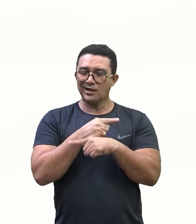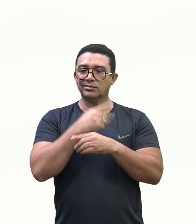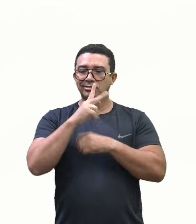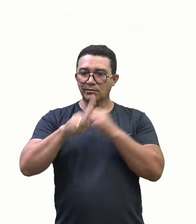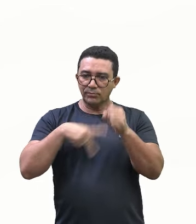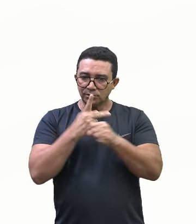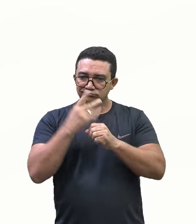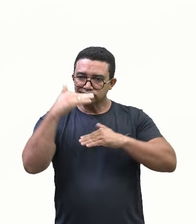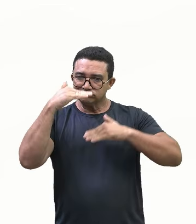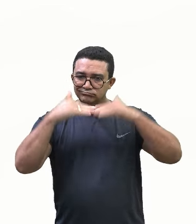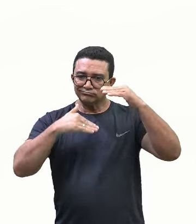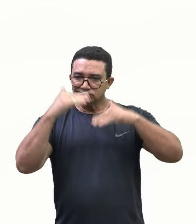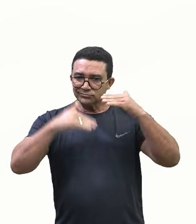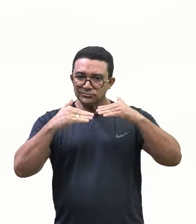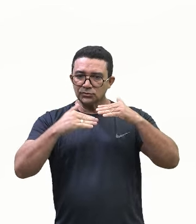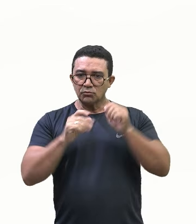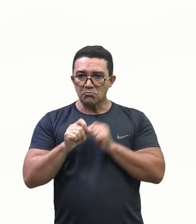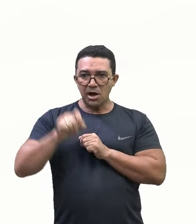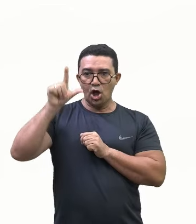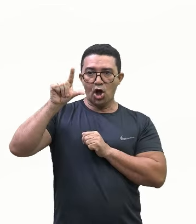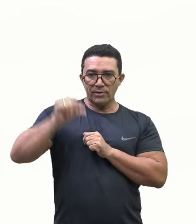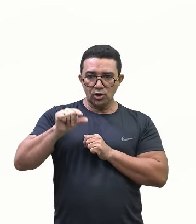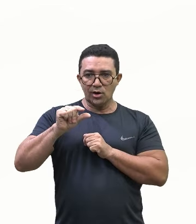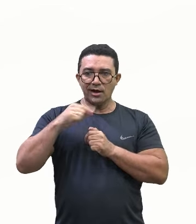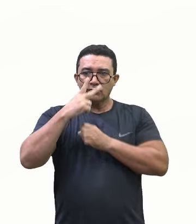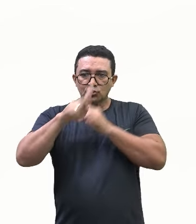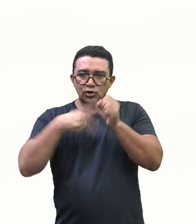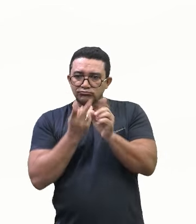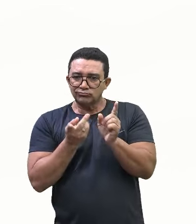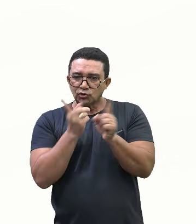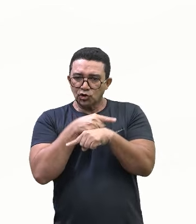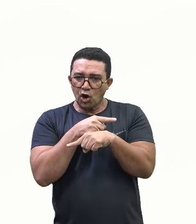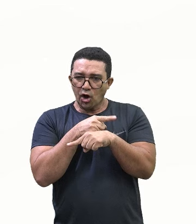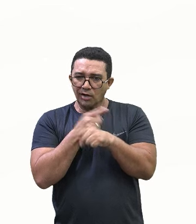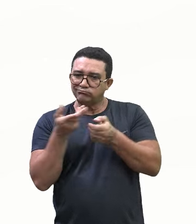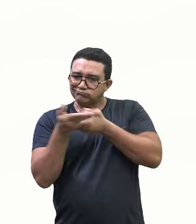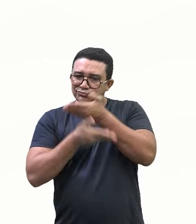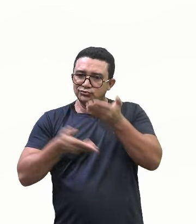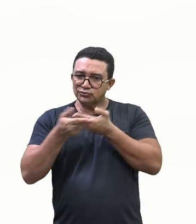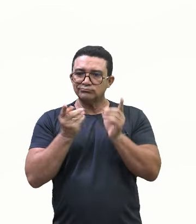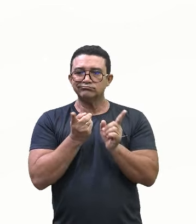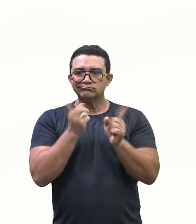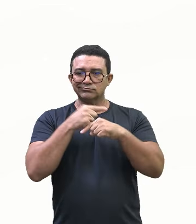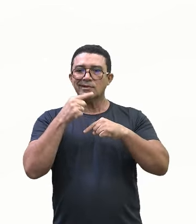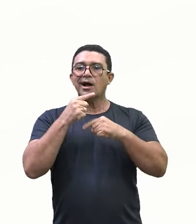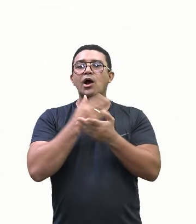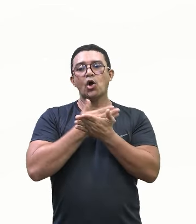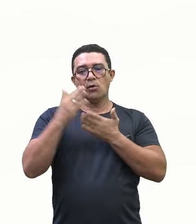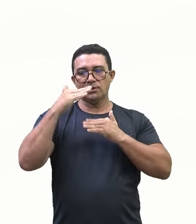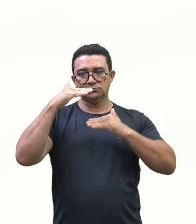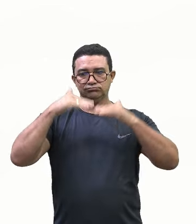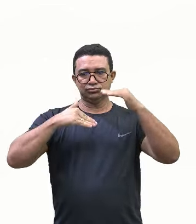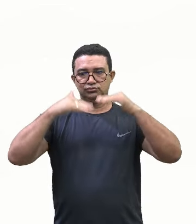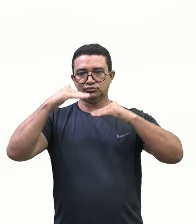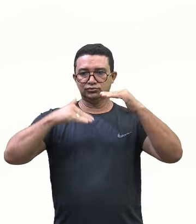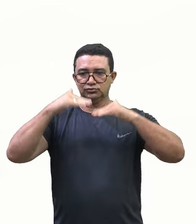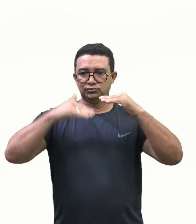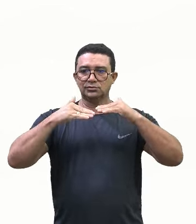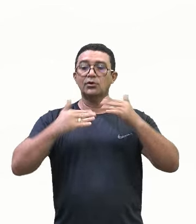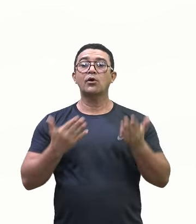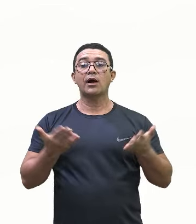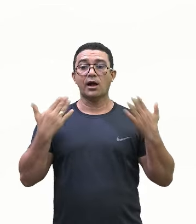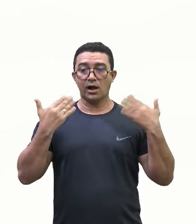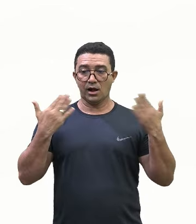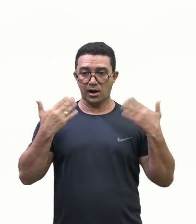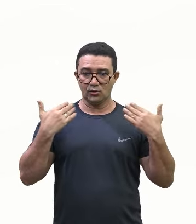porque um está maior e o outro está menor. E aí os dois chegam a um ponto de equilíbrio. Tá?